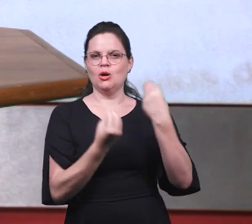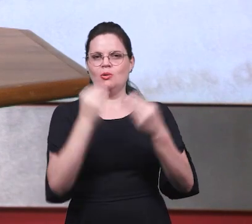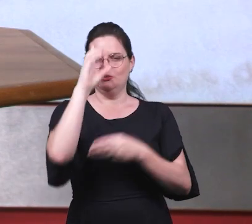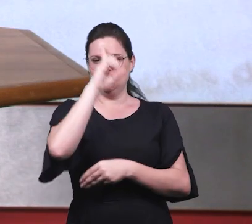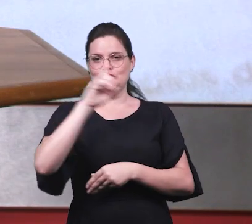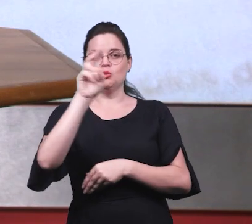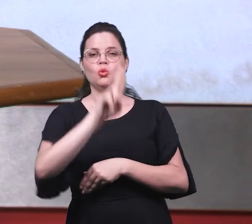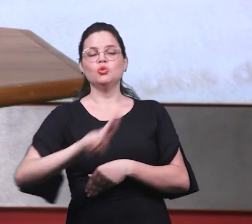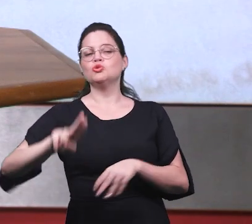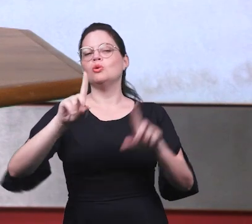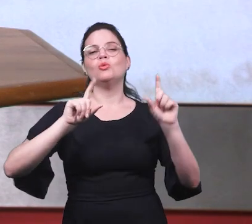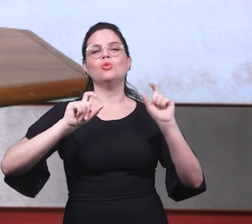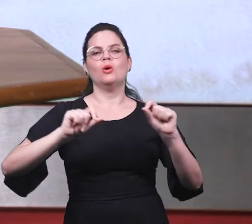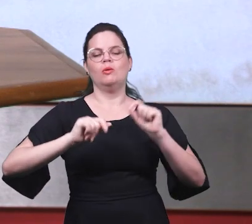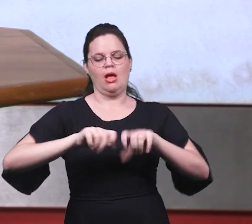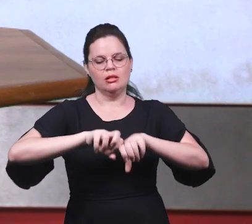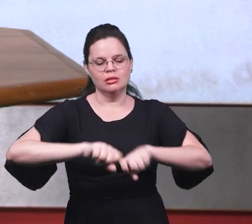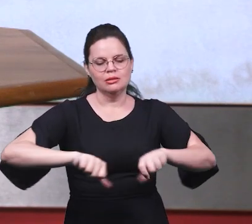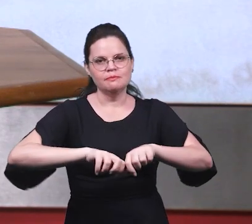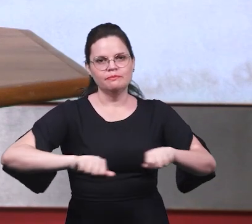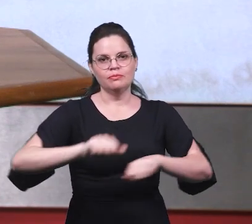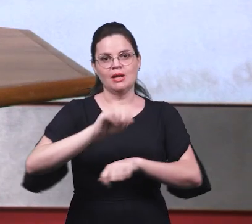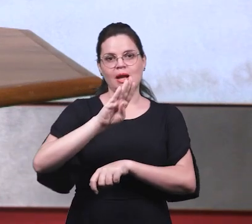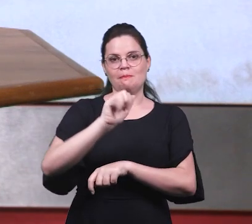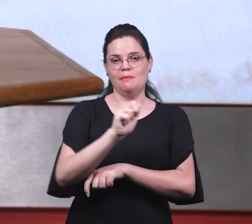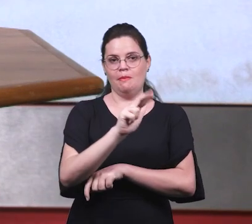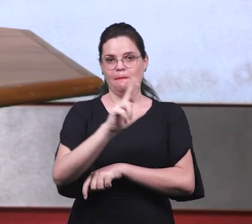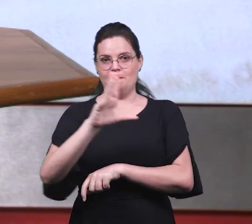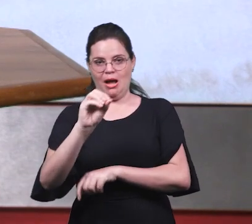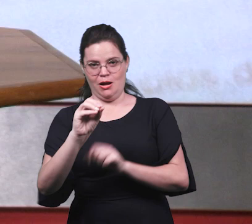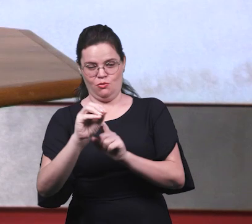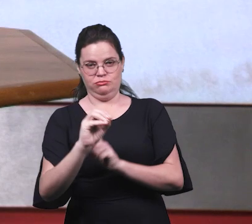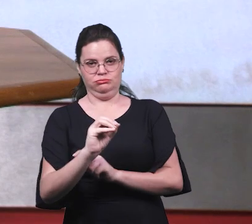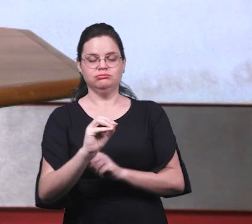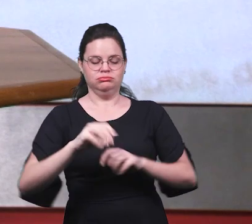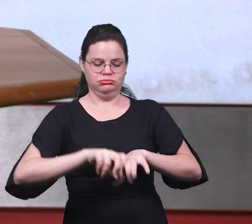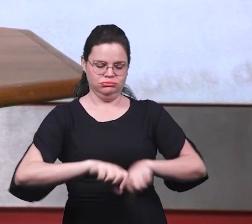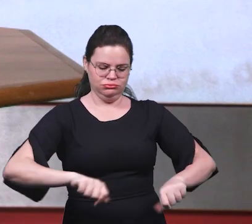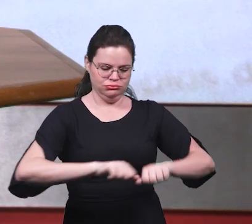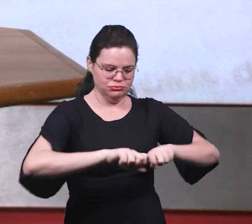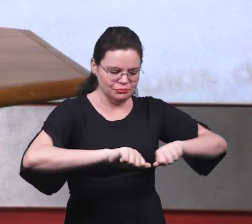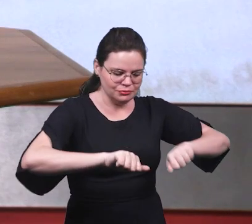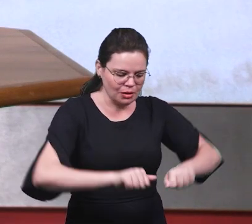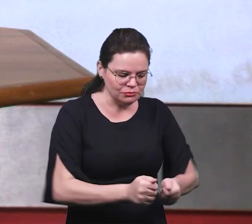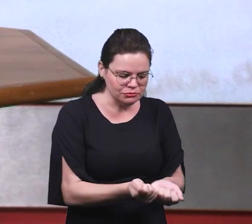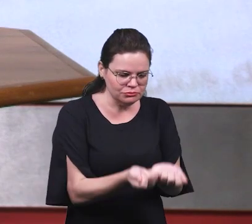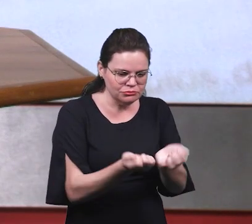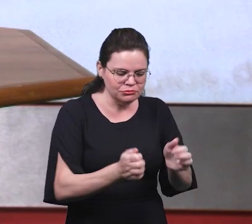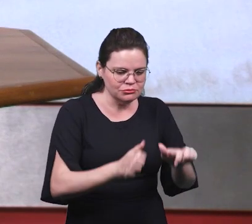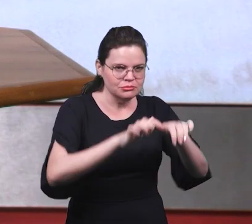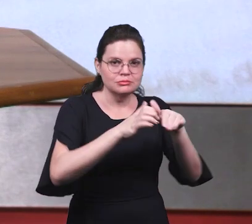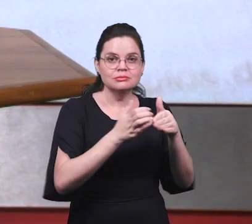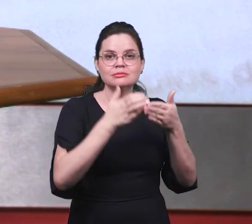substância de que fomos formados, do pó da terra, e como, havendo sido tornados